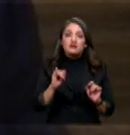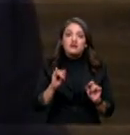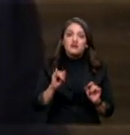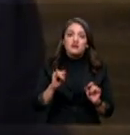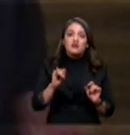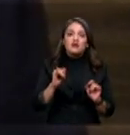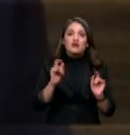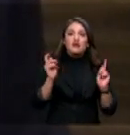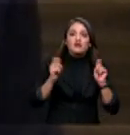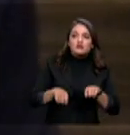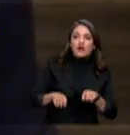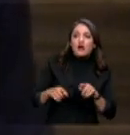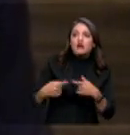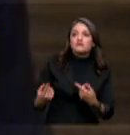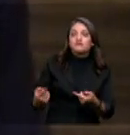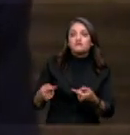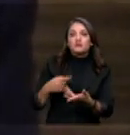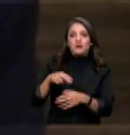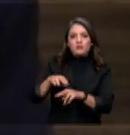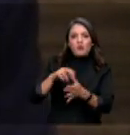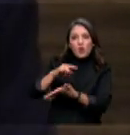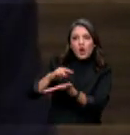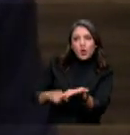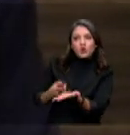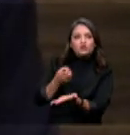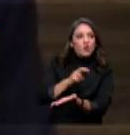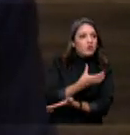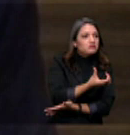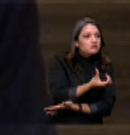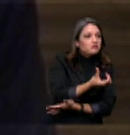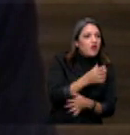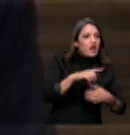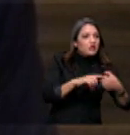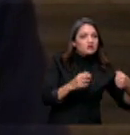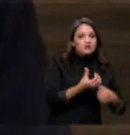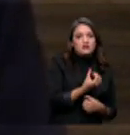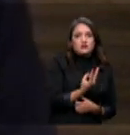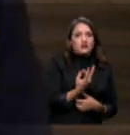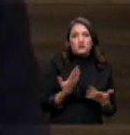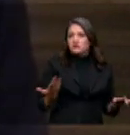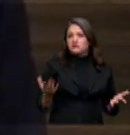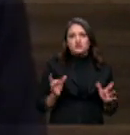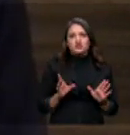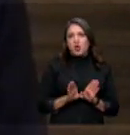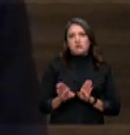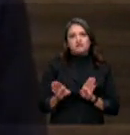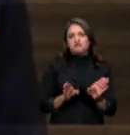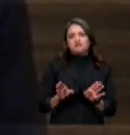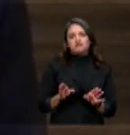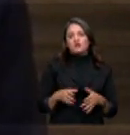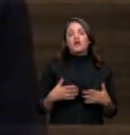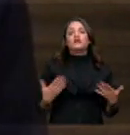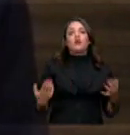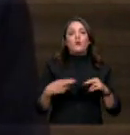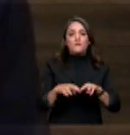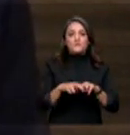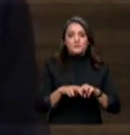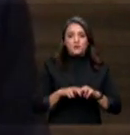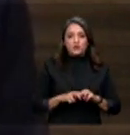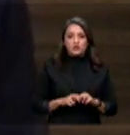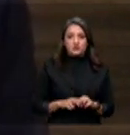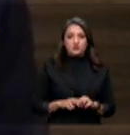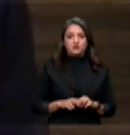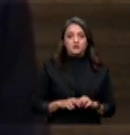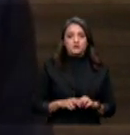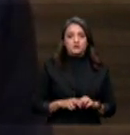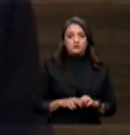ou se é uma hipótese de que é possível o controle da jornada e paguem-se as horas extras. Portanto, presidente, por essas razões,